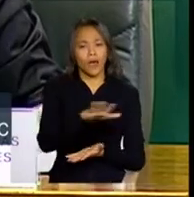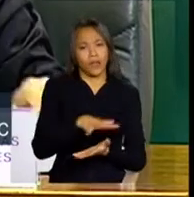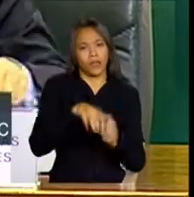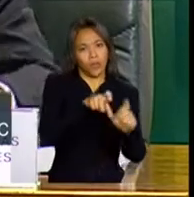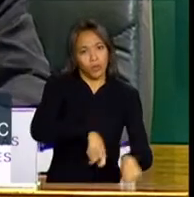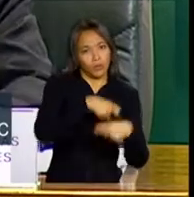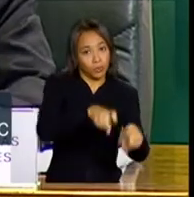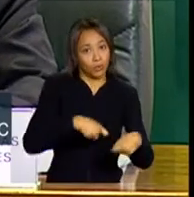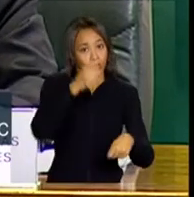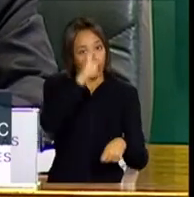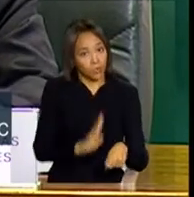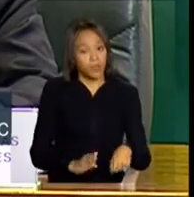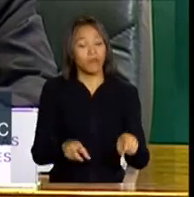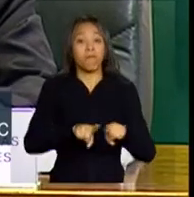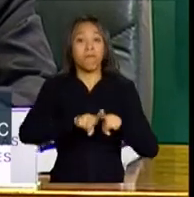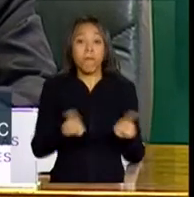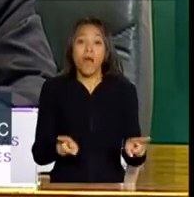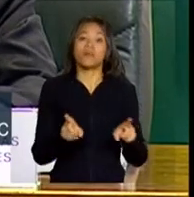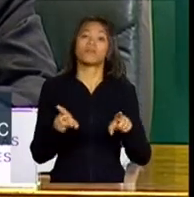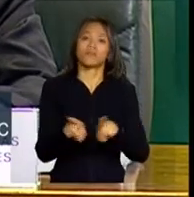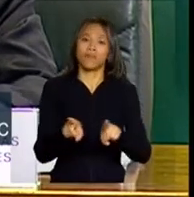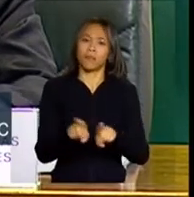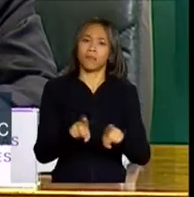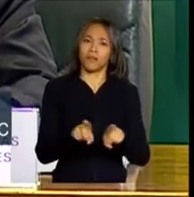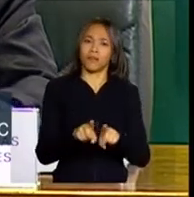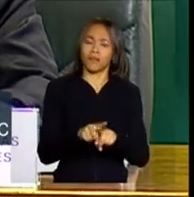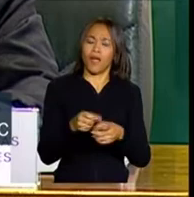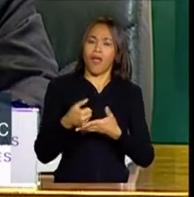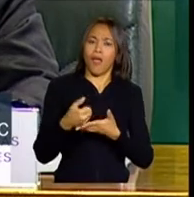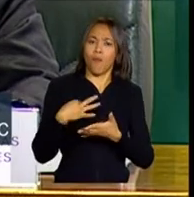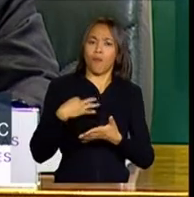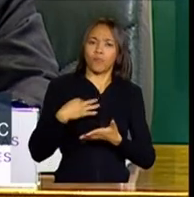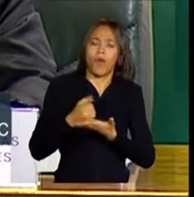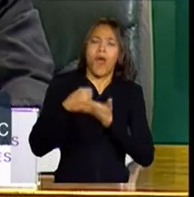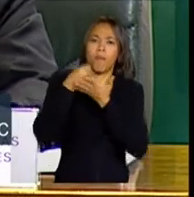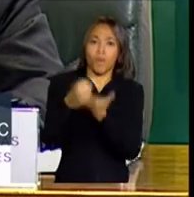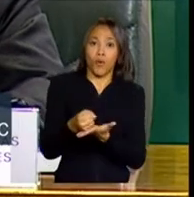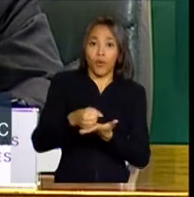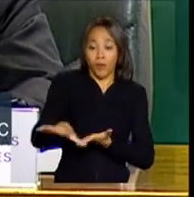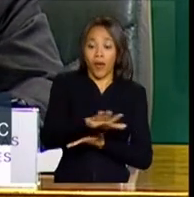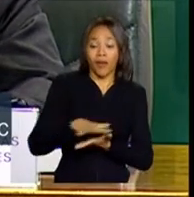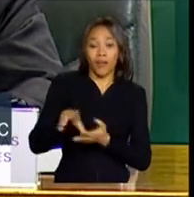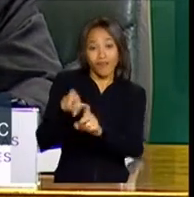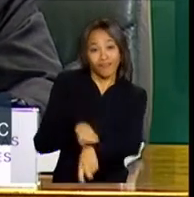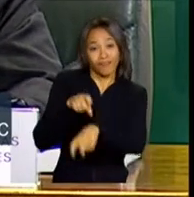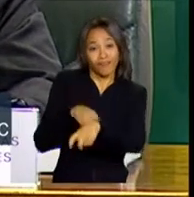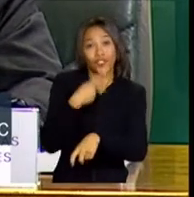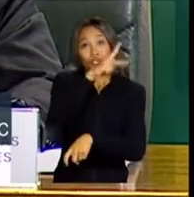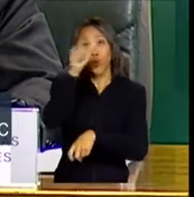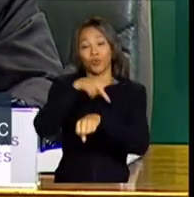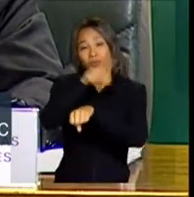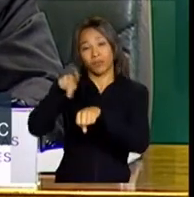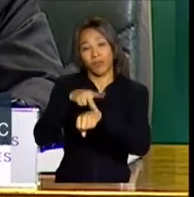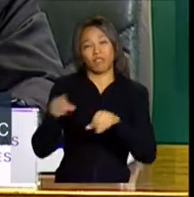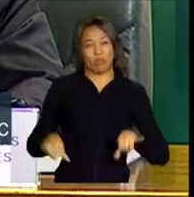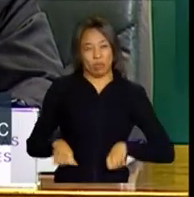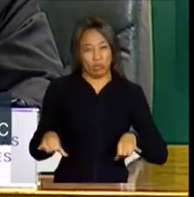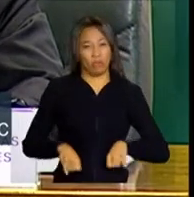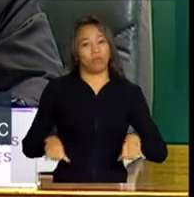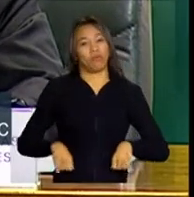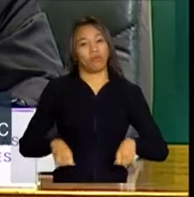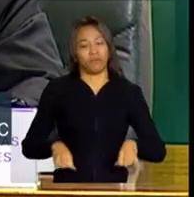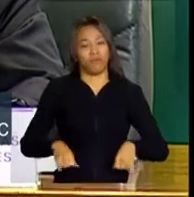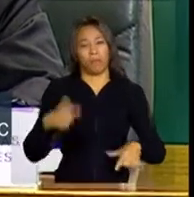mas também em espírito de solidariedade para agricultura de outros países que sofrem igualmente os efeitos